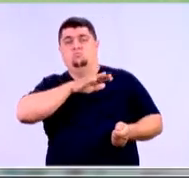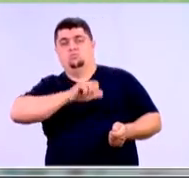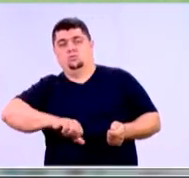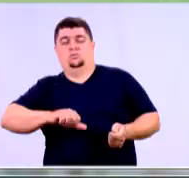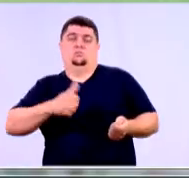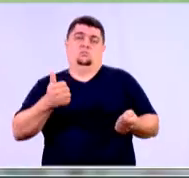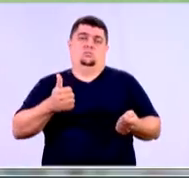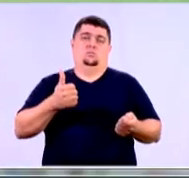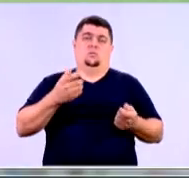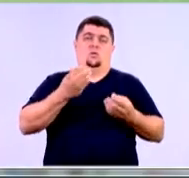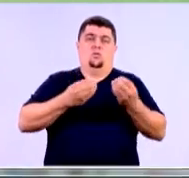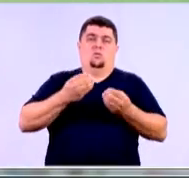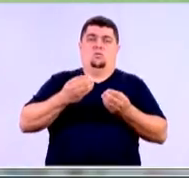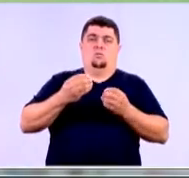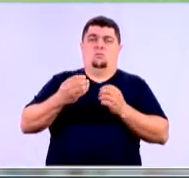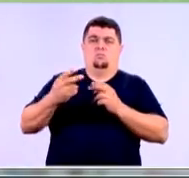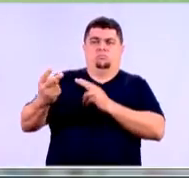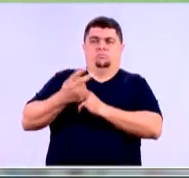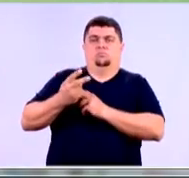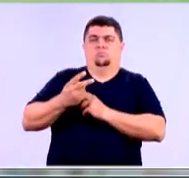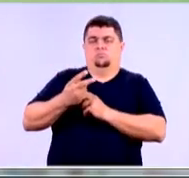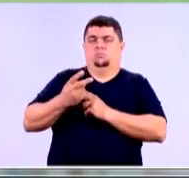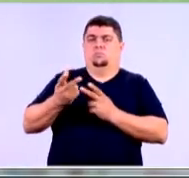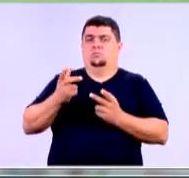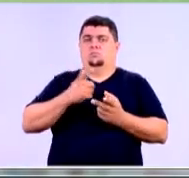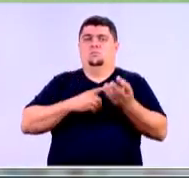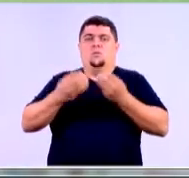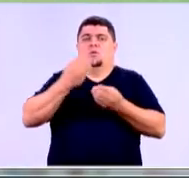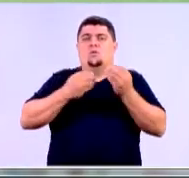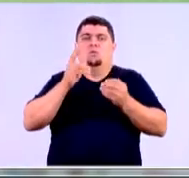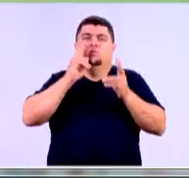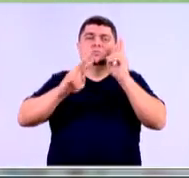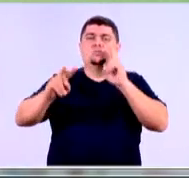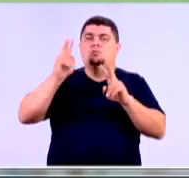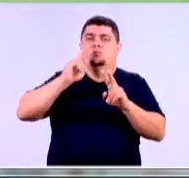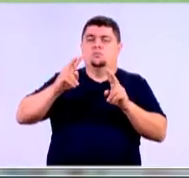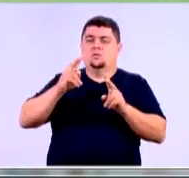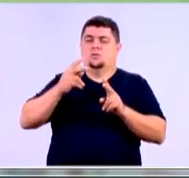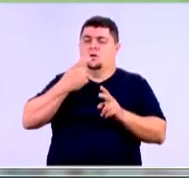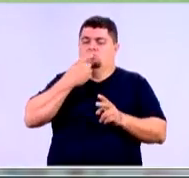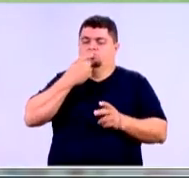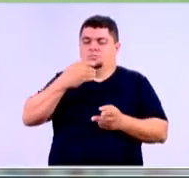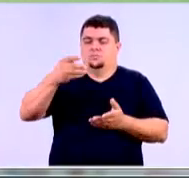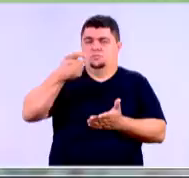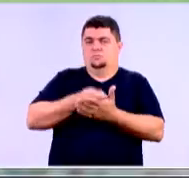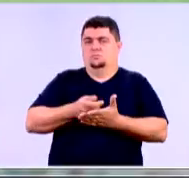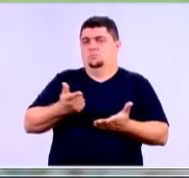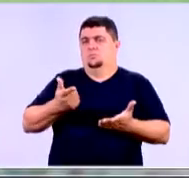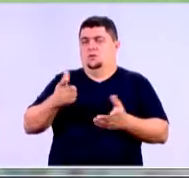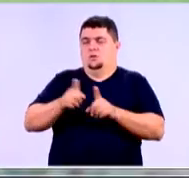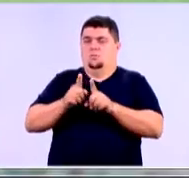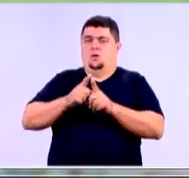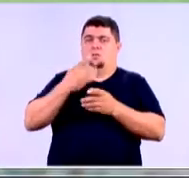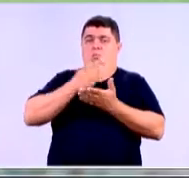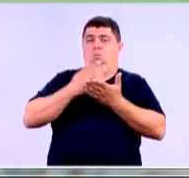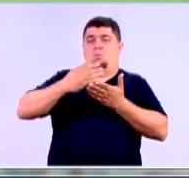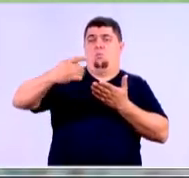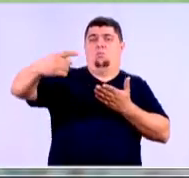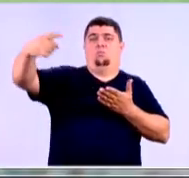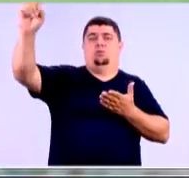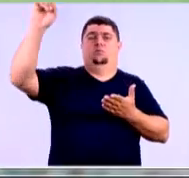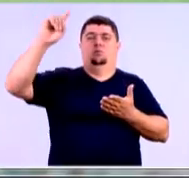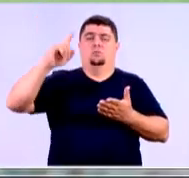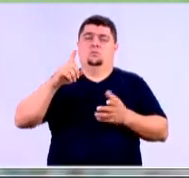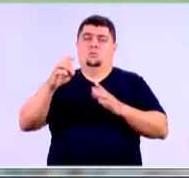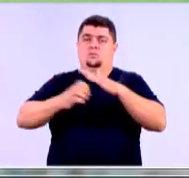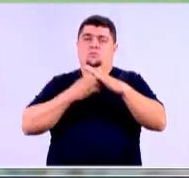frente ao capital de terceiros. Você vai verificar como está essa relação de curto prazo e o longo prazo. Isso, da empresa,